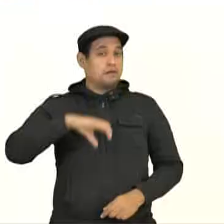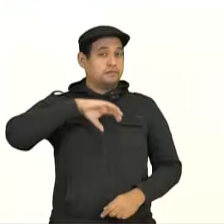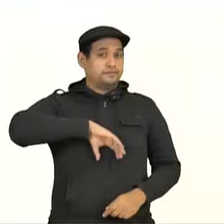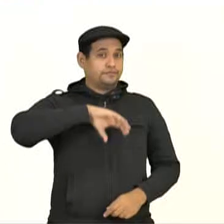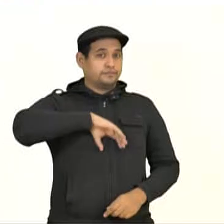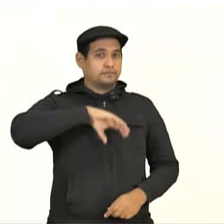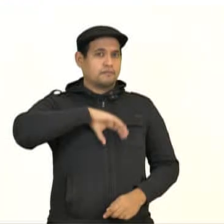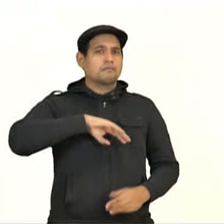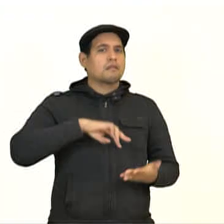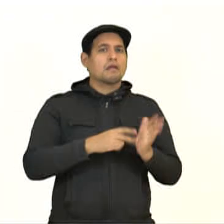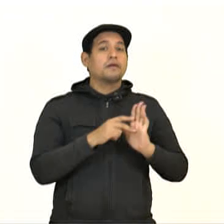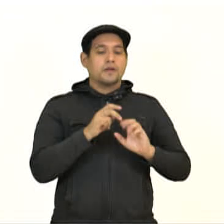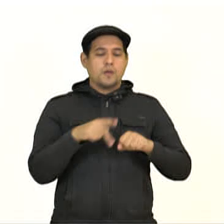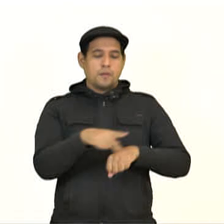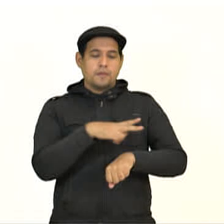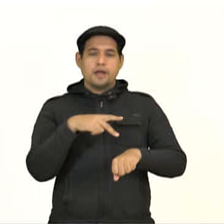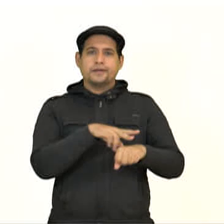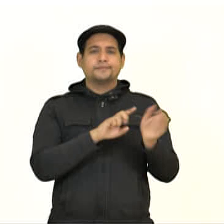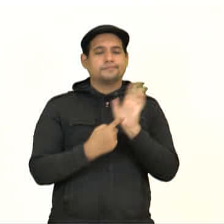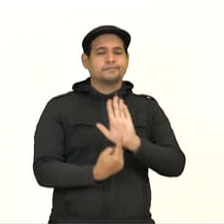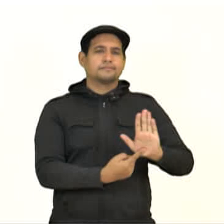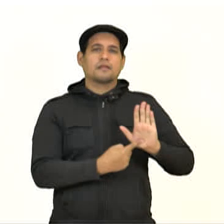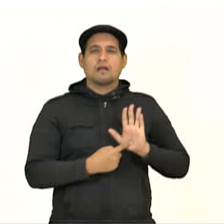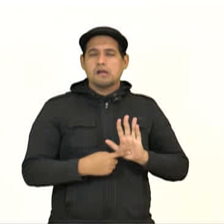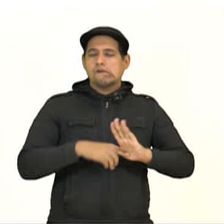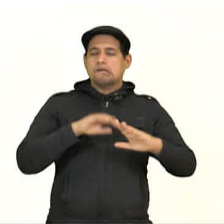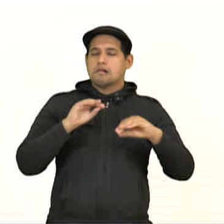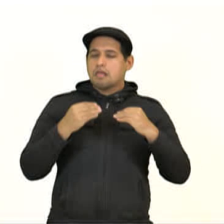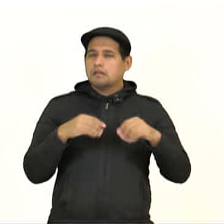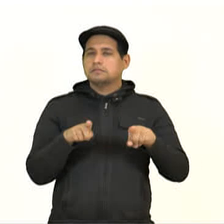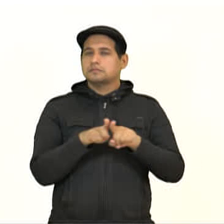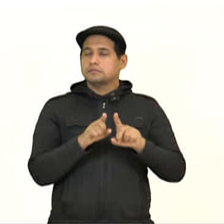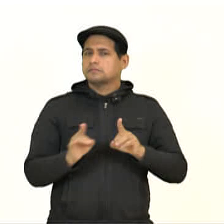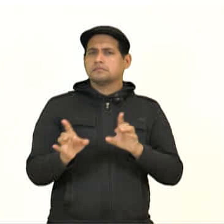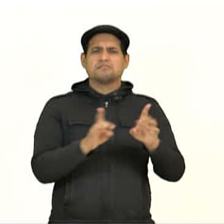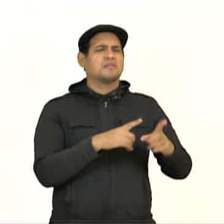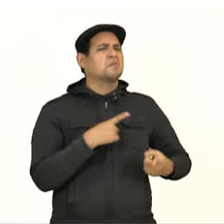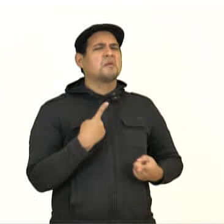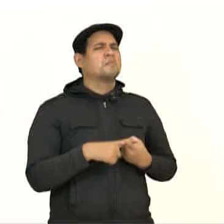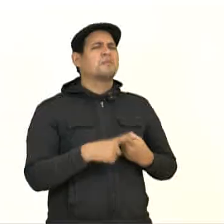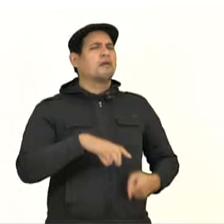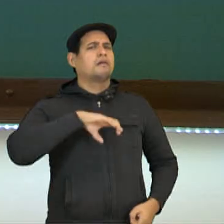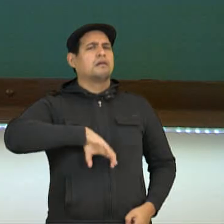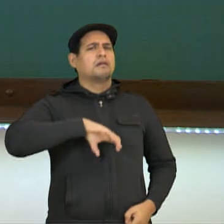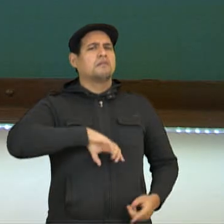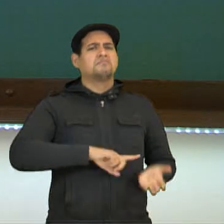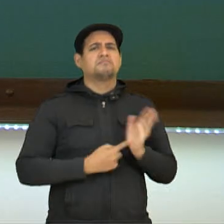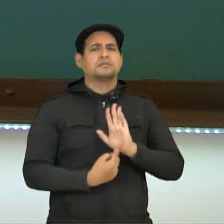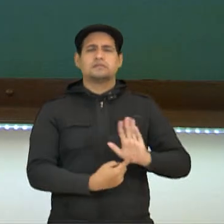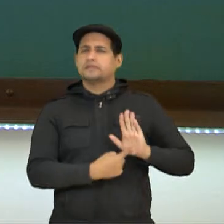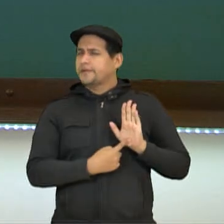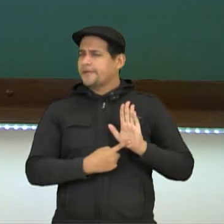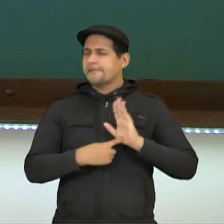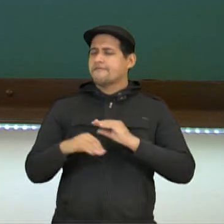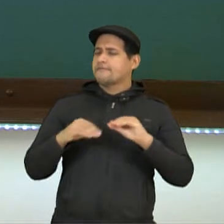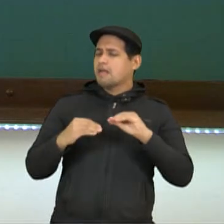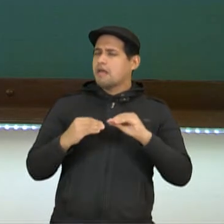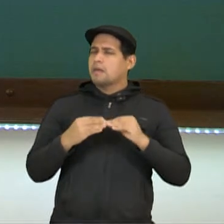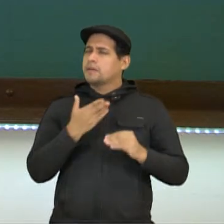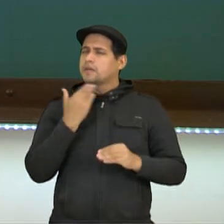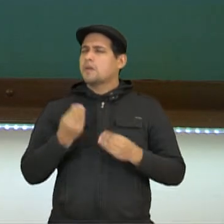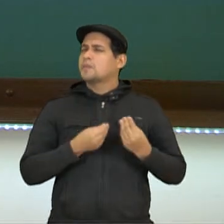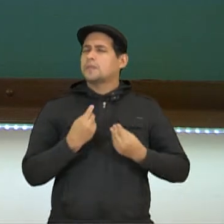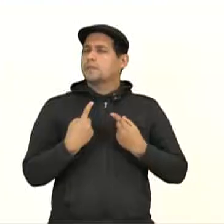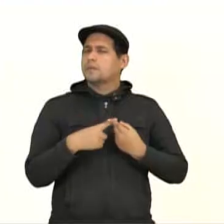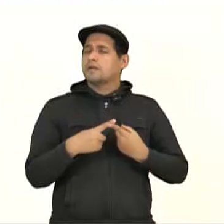Portugal foi o país que demonstrou mais flexibilidade no mercantilismo. Por que que Portugal demonstrou mais flexibilidade no